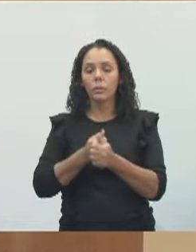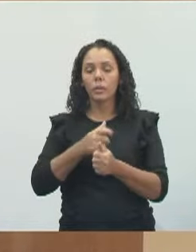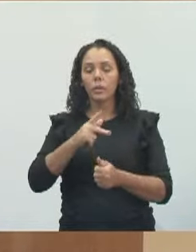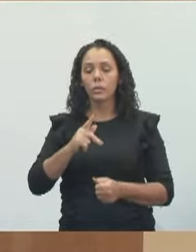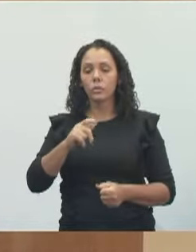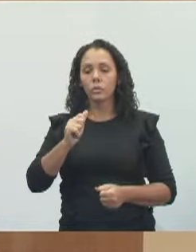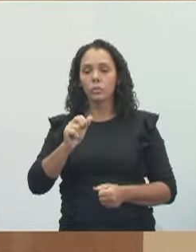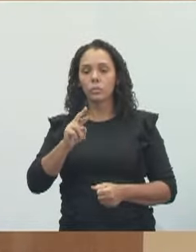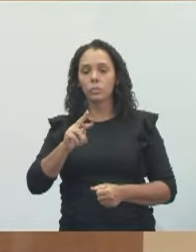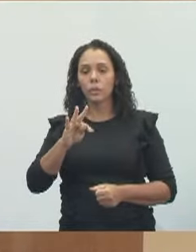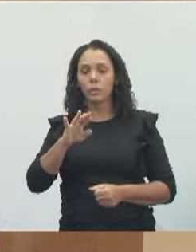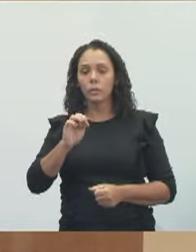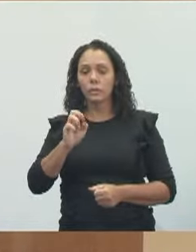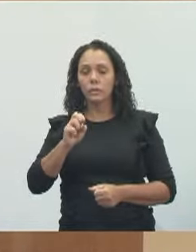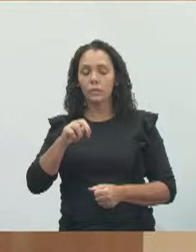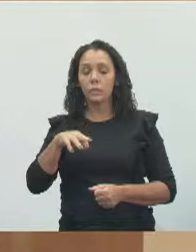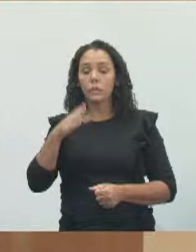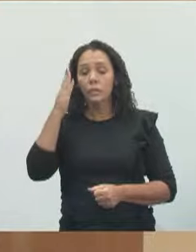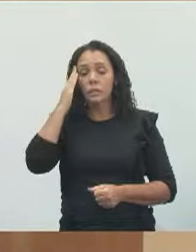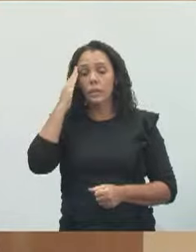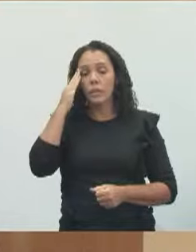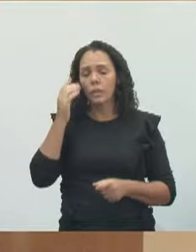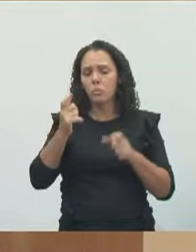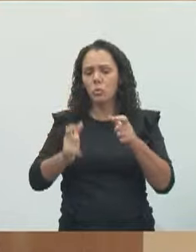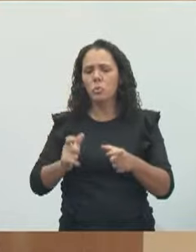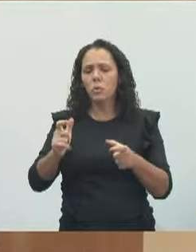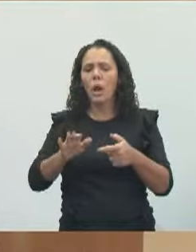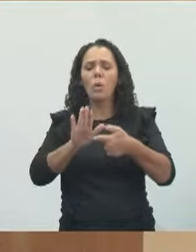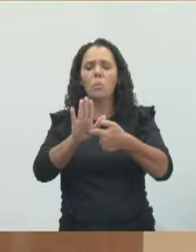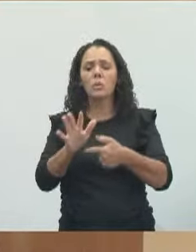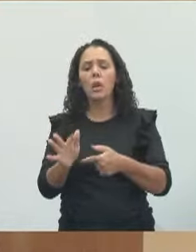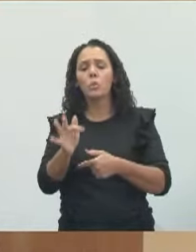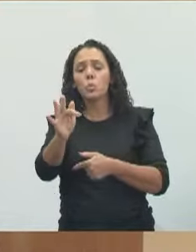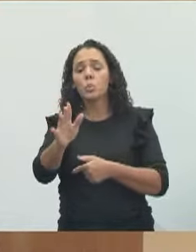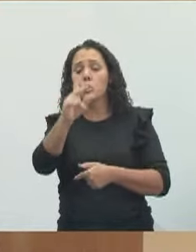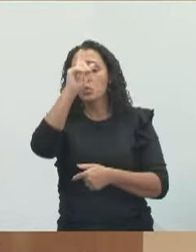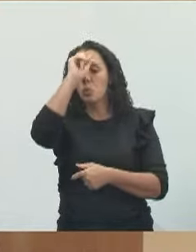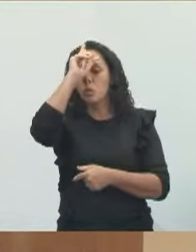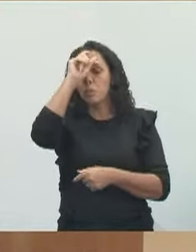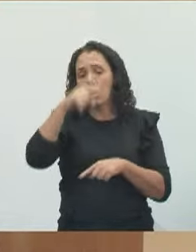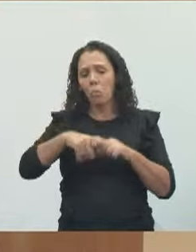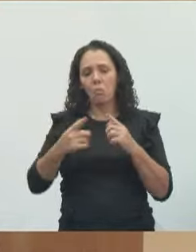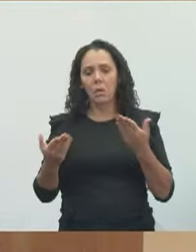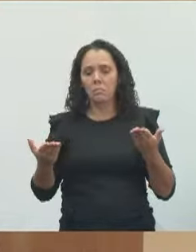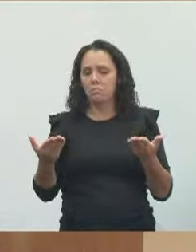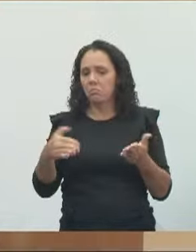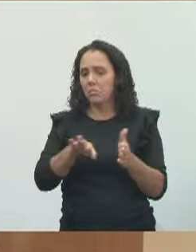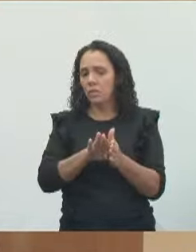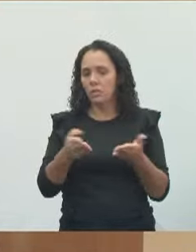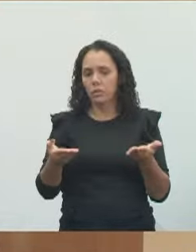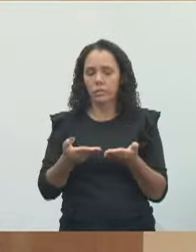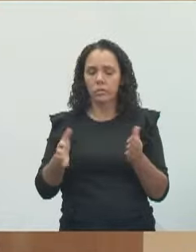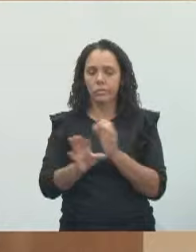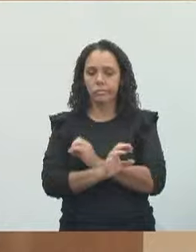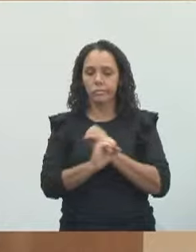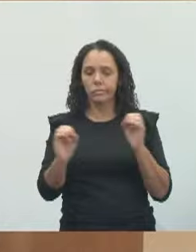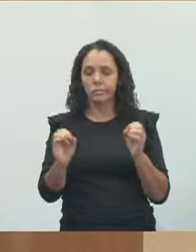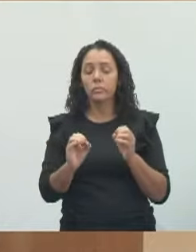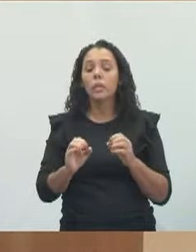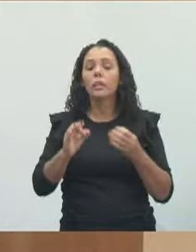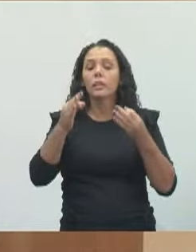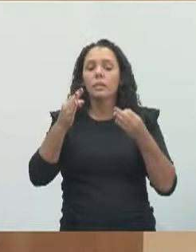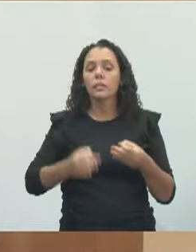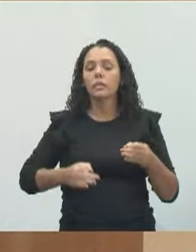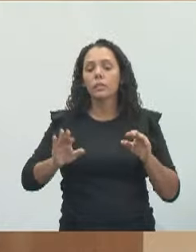até hoje, né, não saiu o hospital, mas eu tenho certeza que quando você tem um trabalho sério, um trabalho voltado para o povo